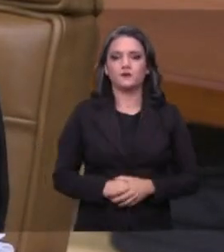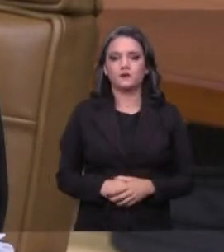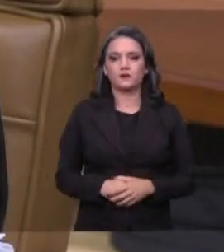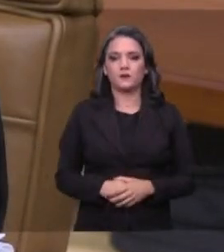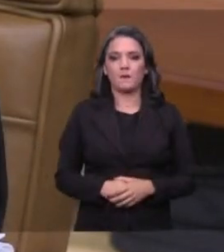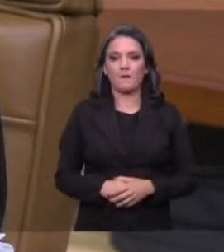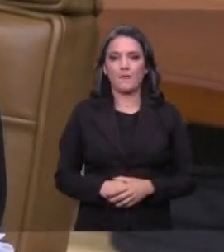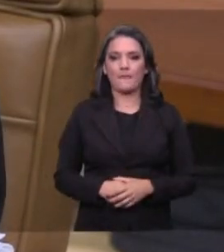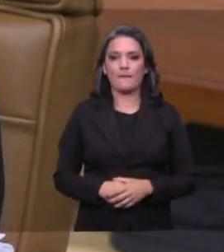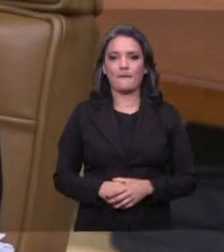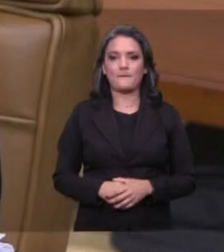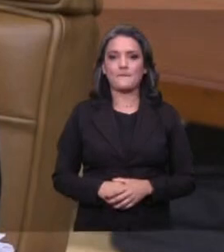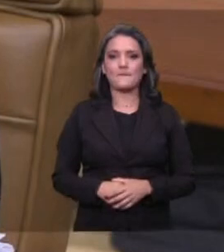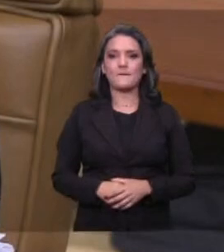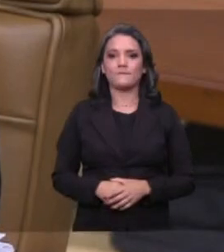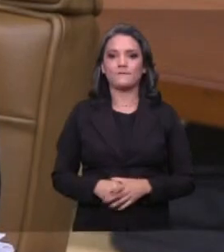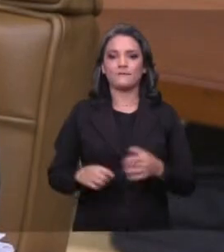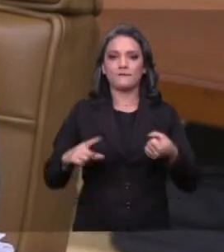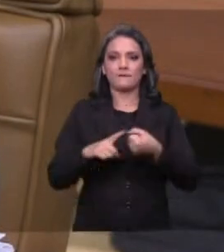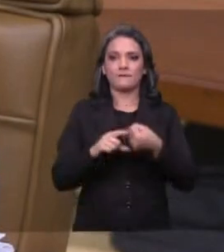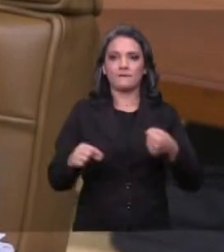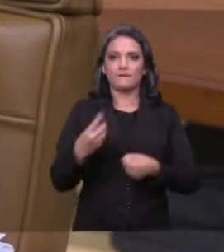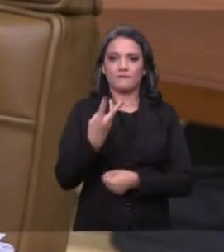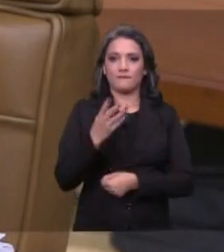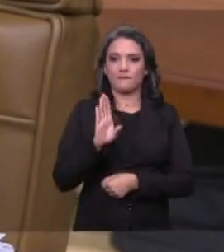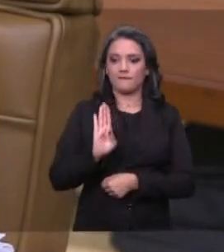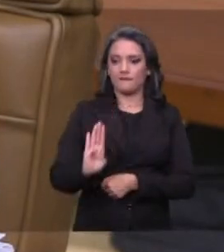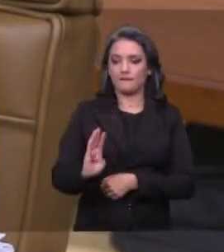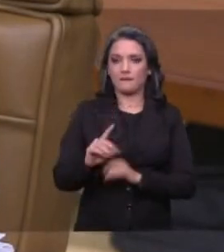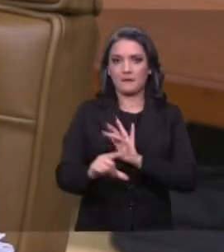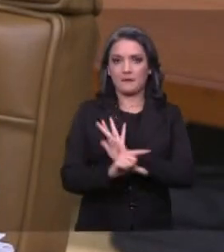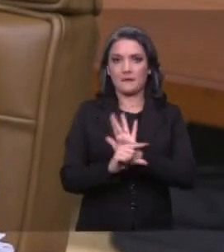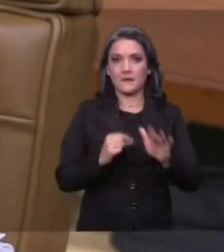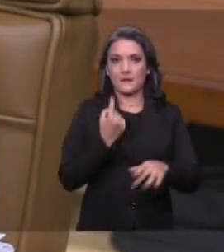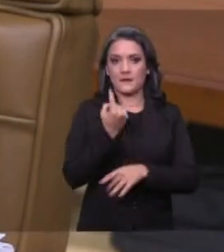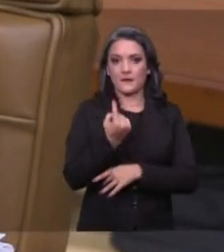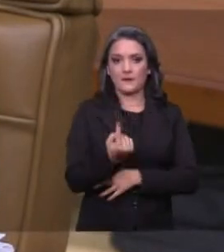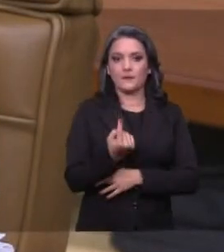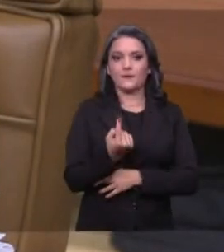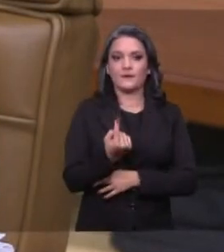No caso do artigo 3B, parágrafo 1º,